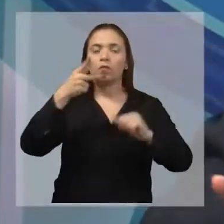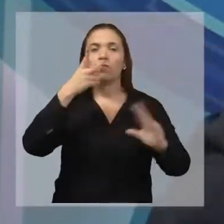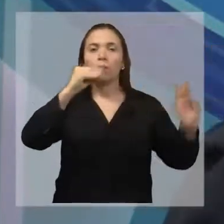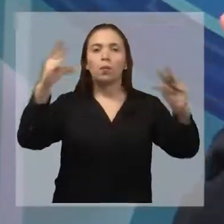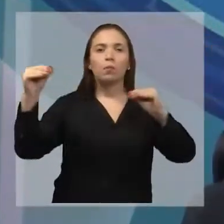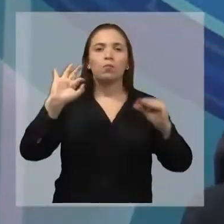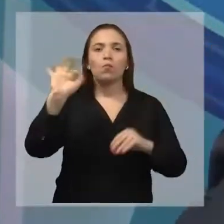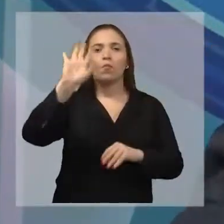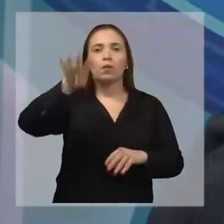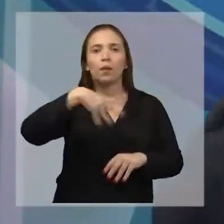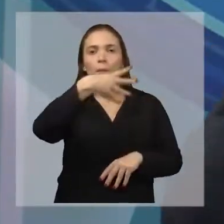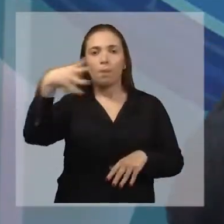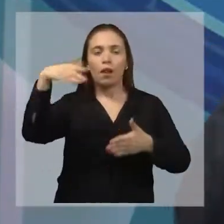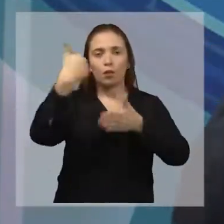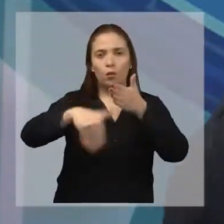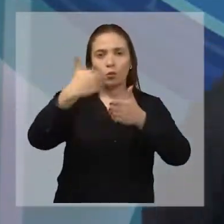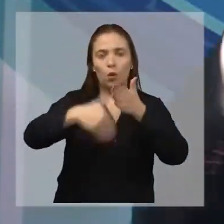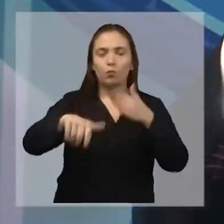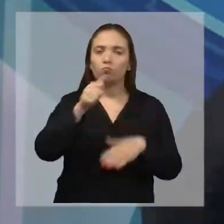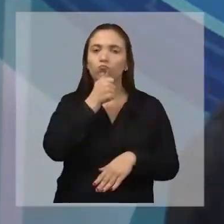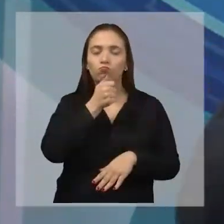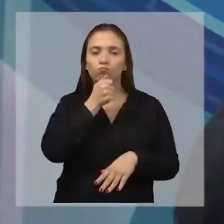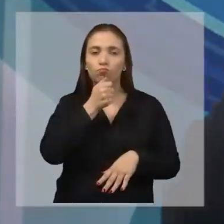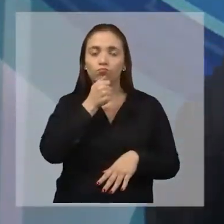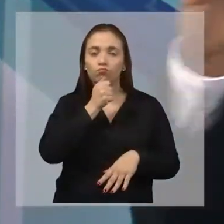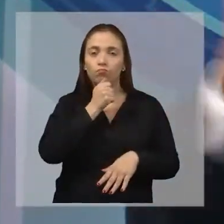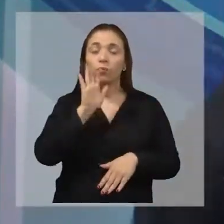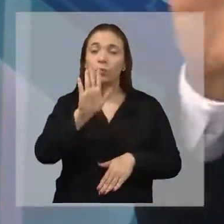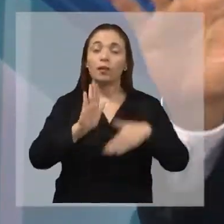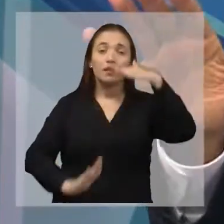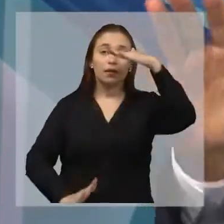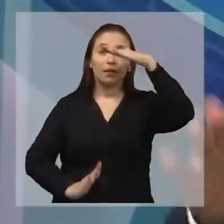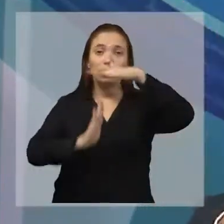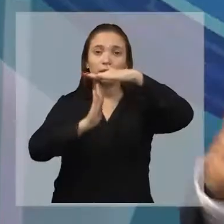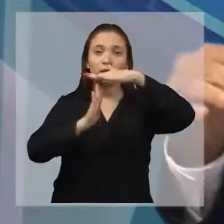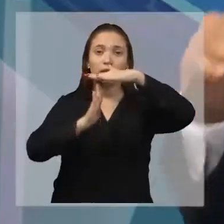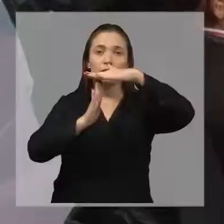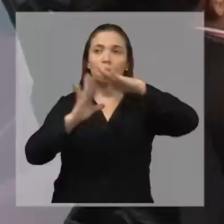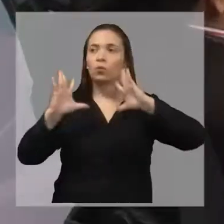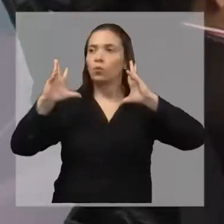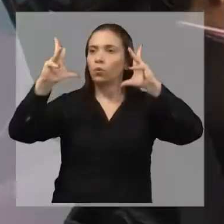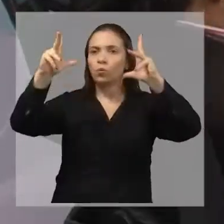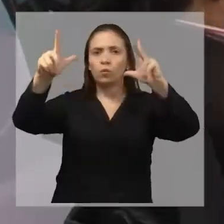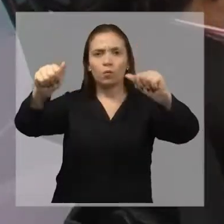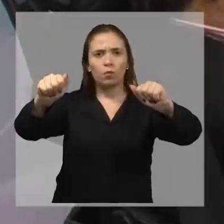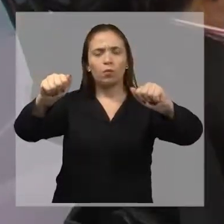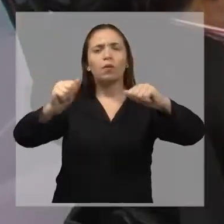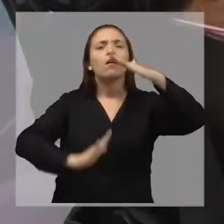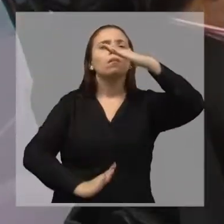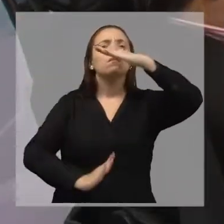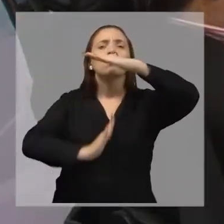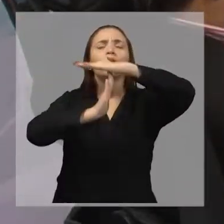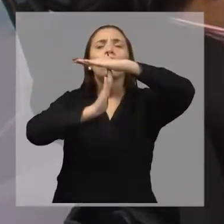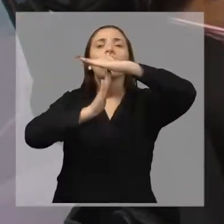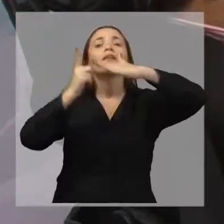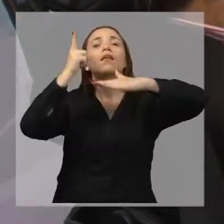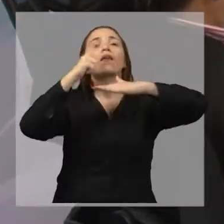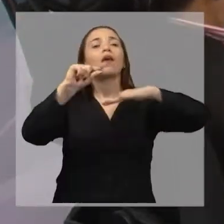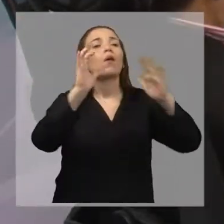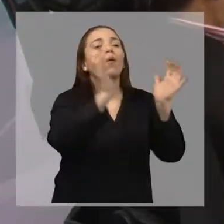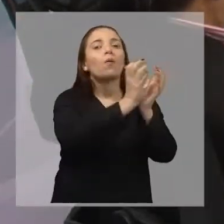identificação, a formação daquele cidadão com a função. Isso não é velha política, isso é da política